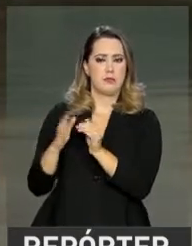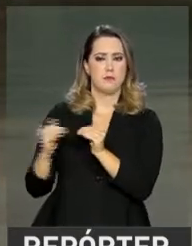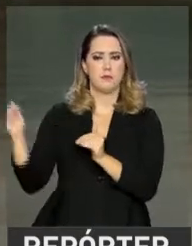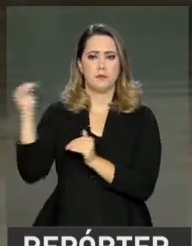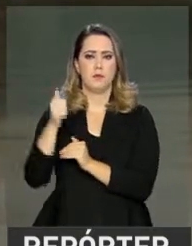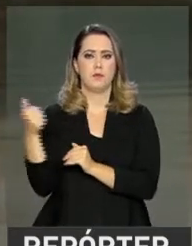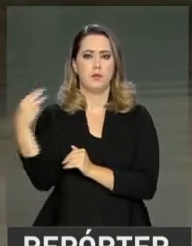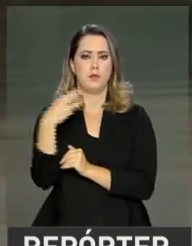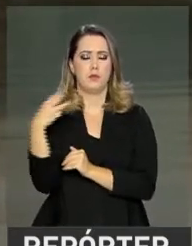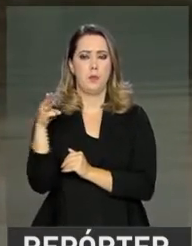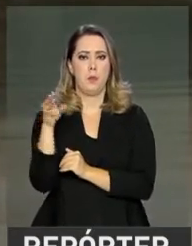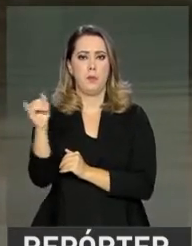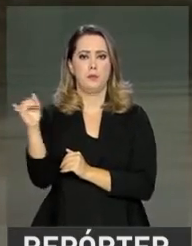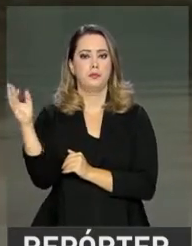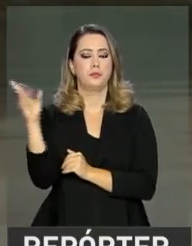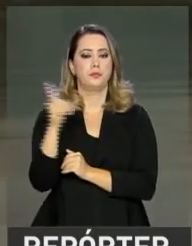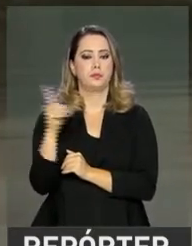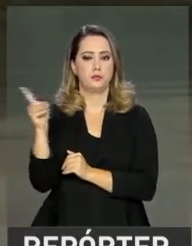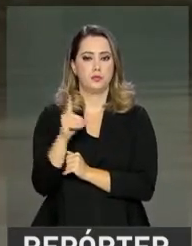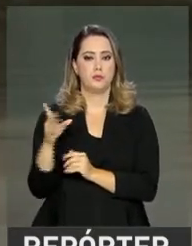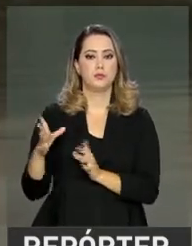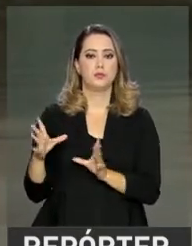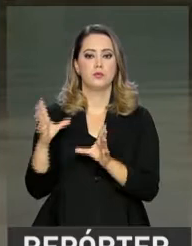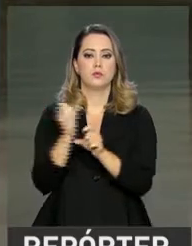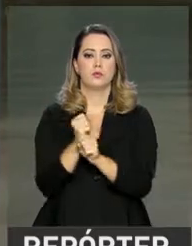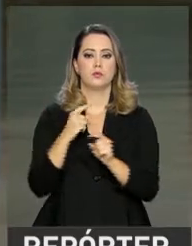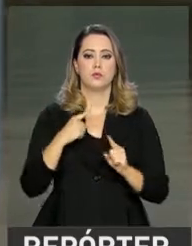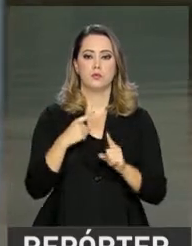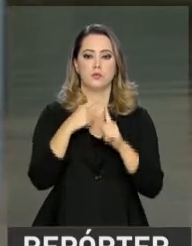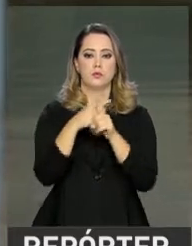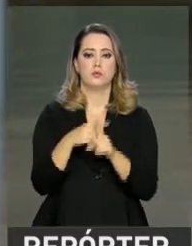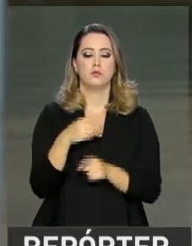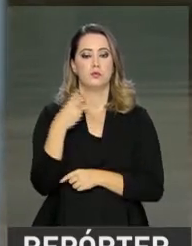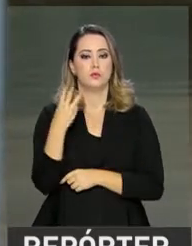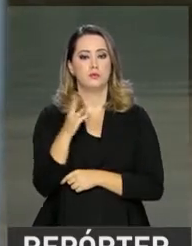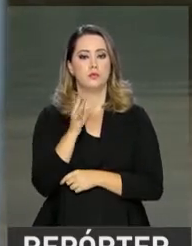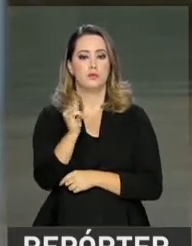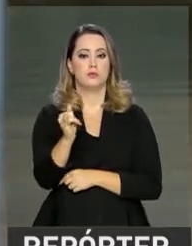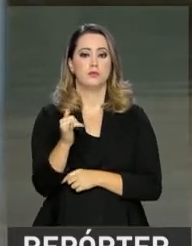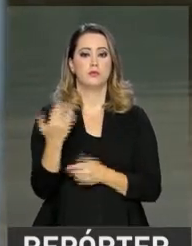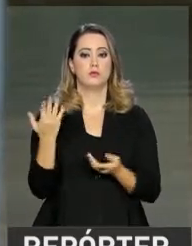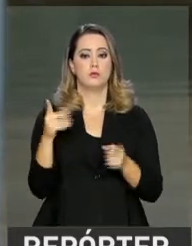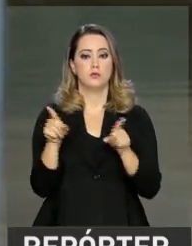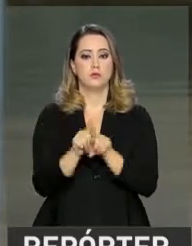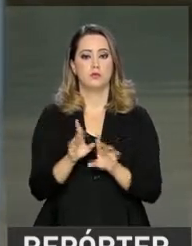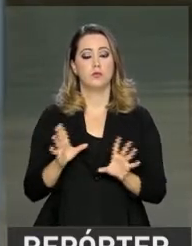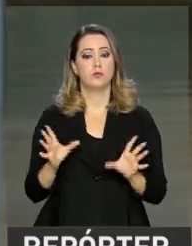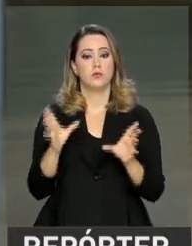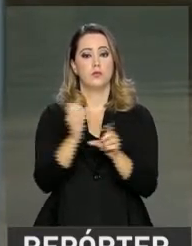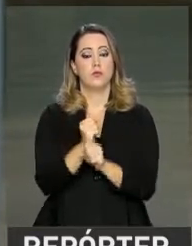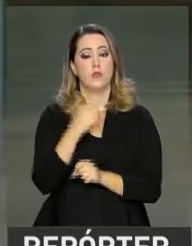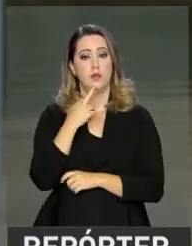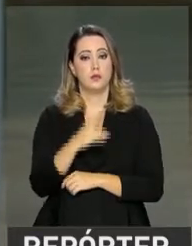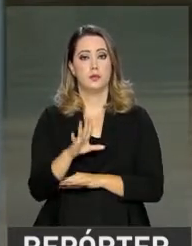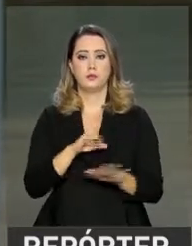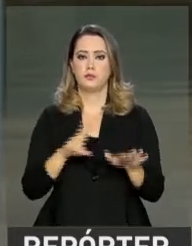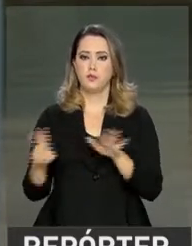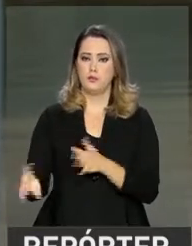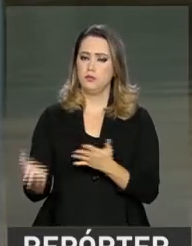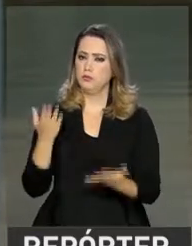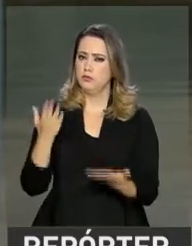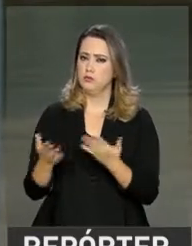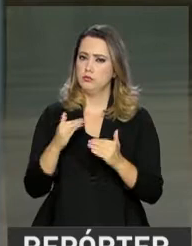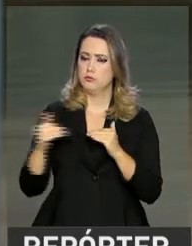13 bilhões de dólares com saldo de 3 bilhões com o resultado da semana a balança comercial acumula superávit